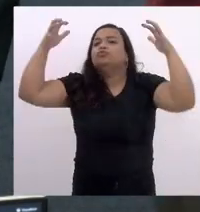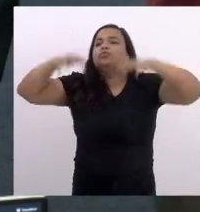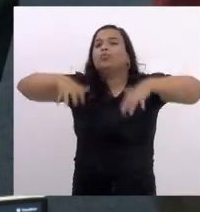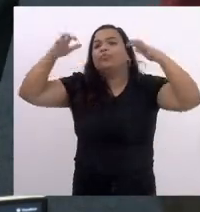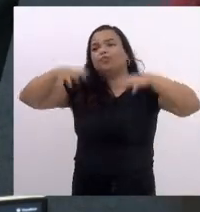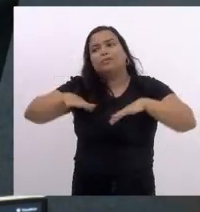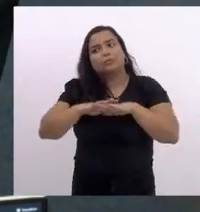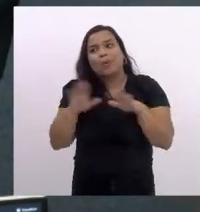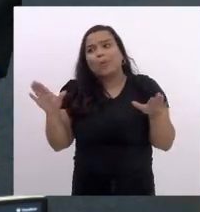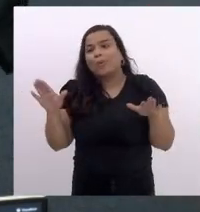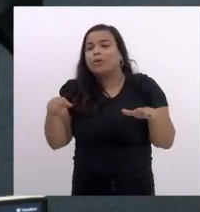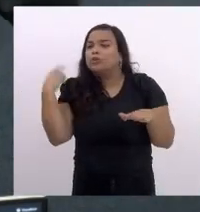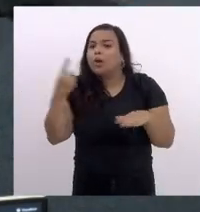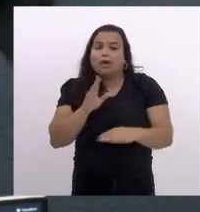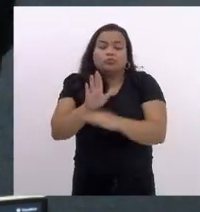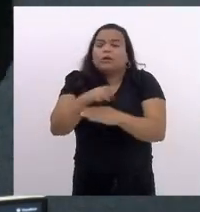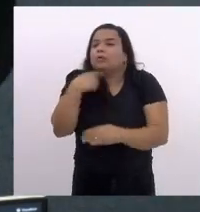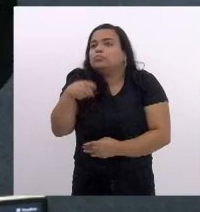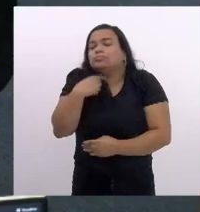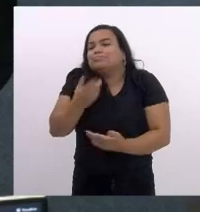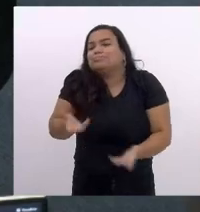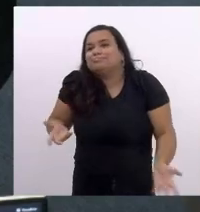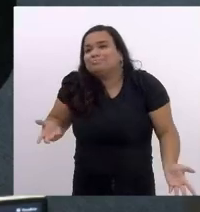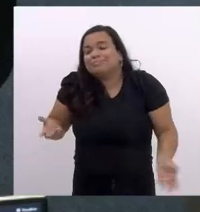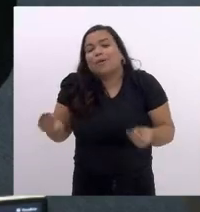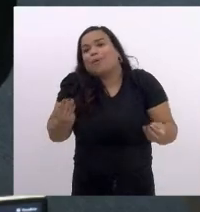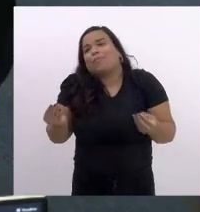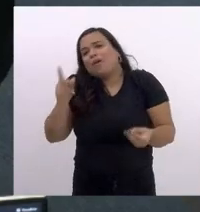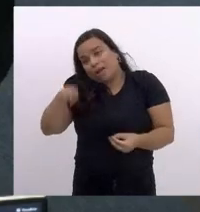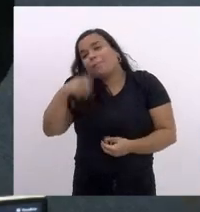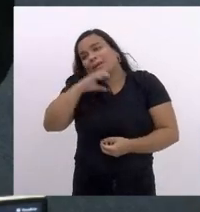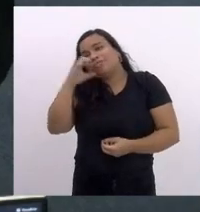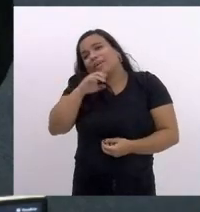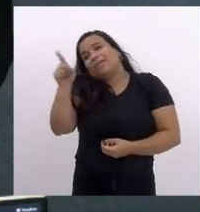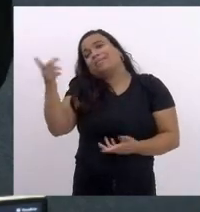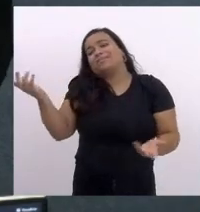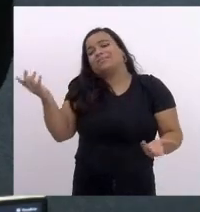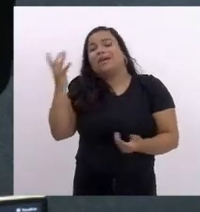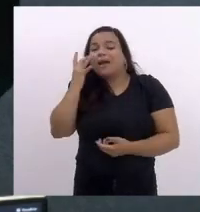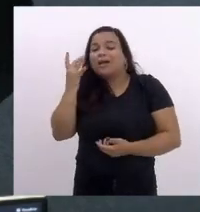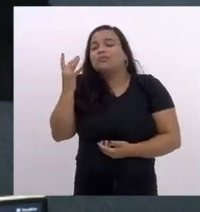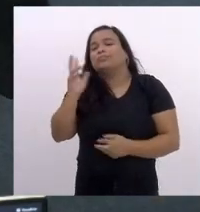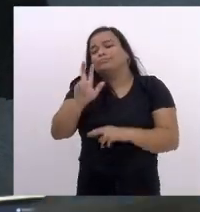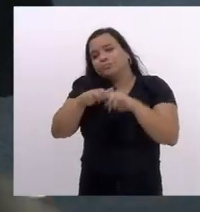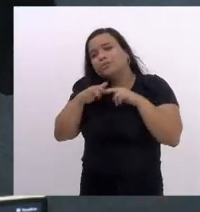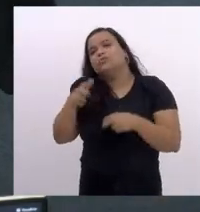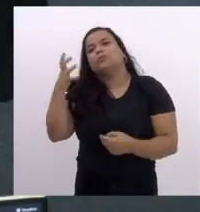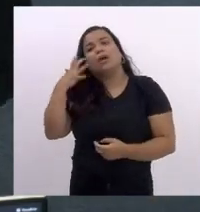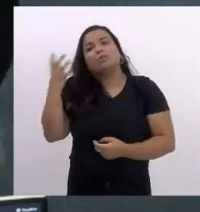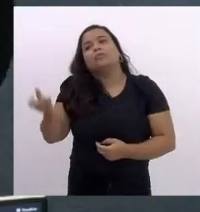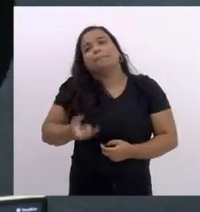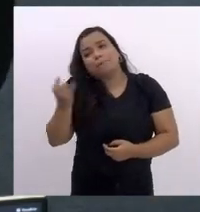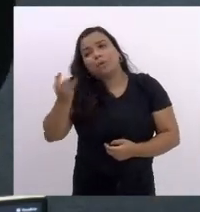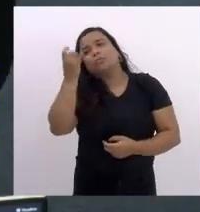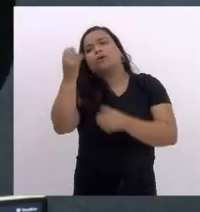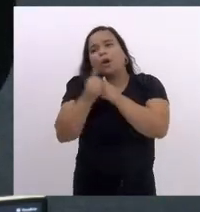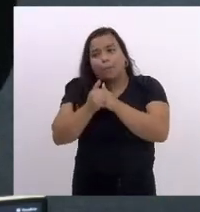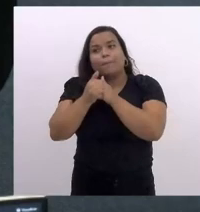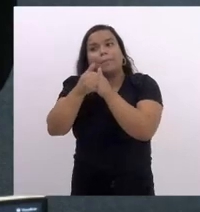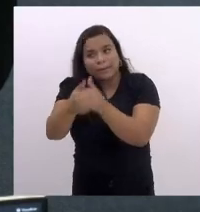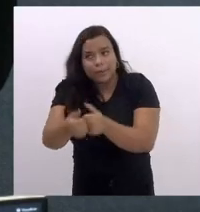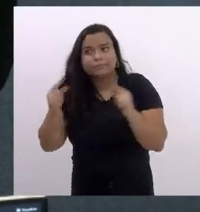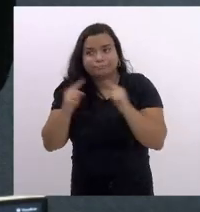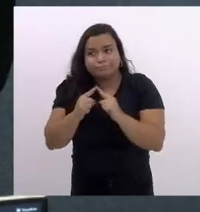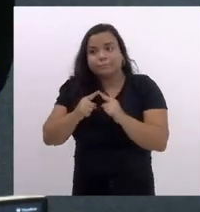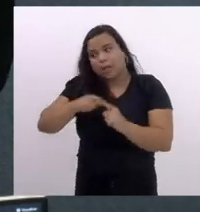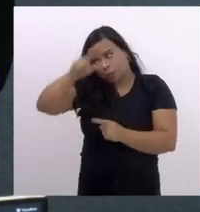um município nessa situação? E tantos outros que sofrem. Então, eu acho que vale um acompanhamento, deputado Luiz